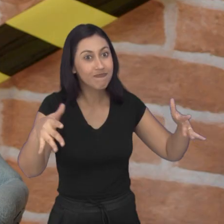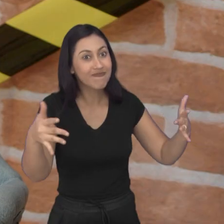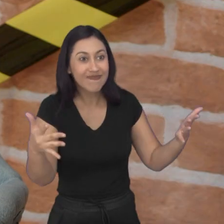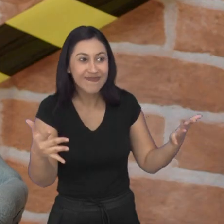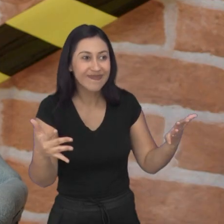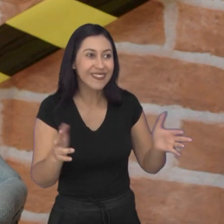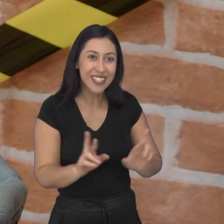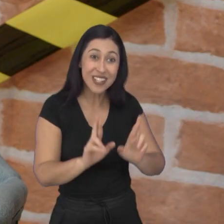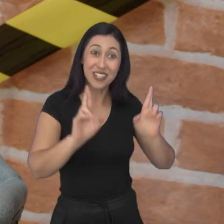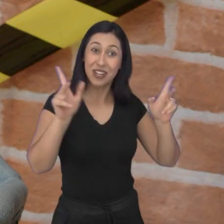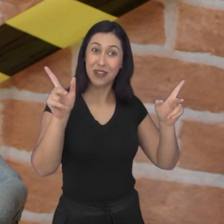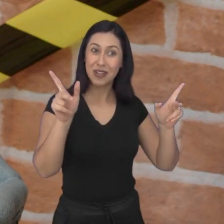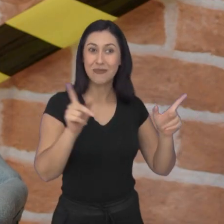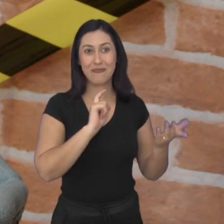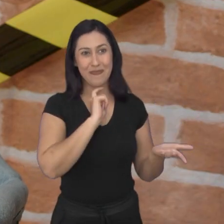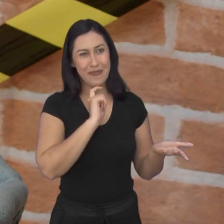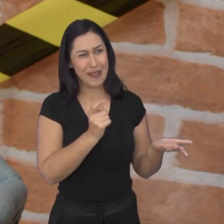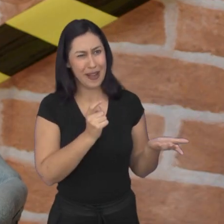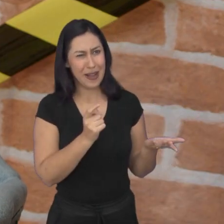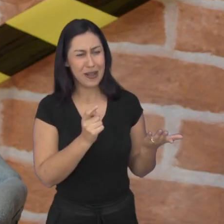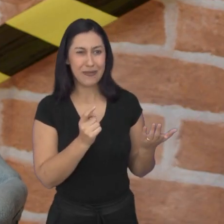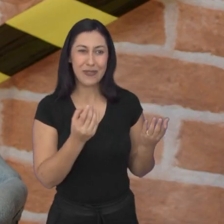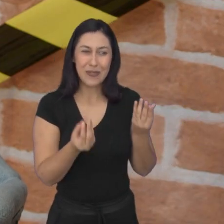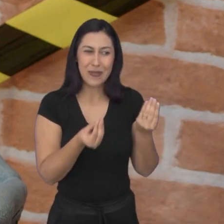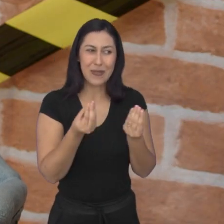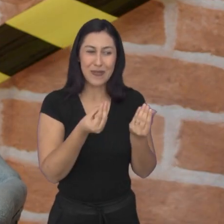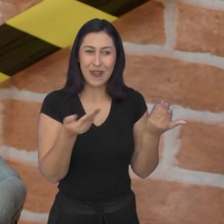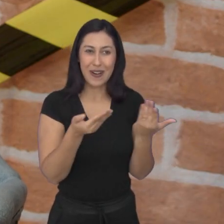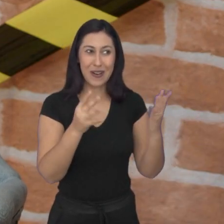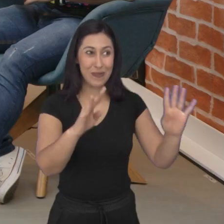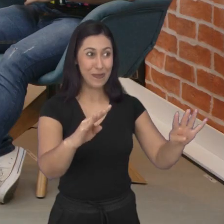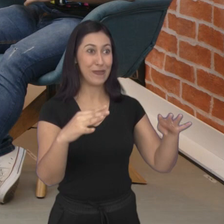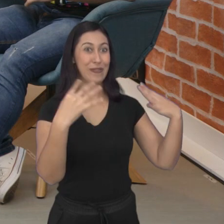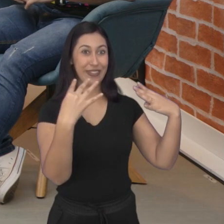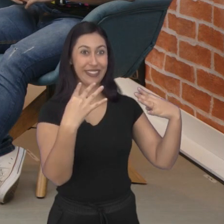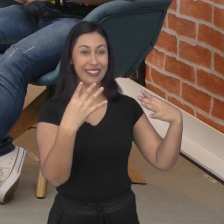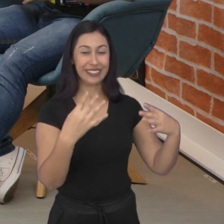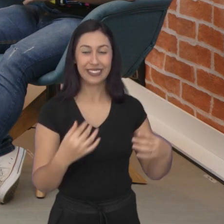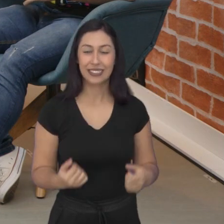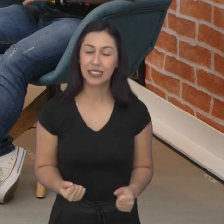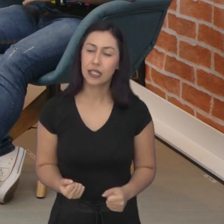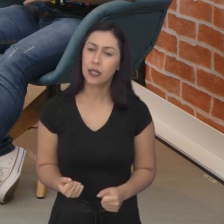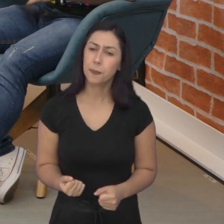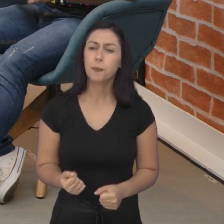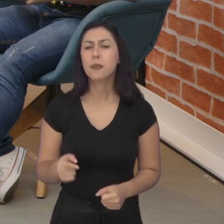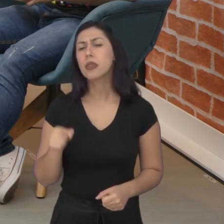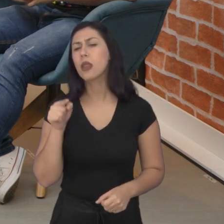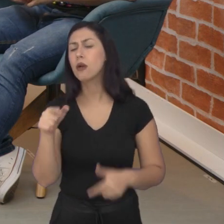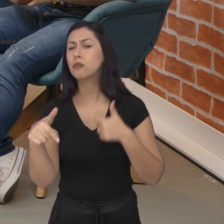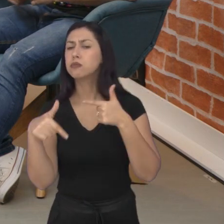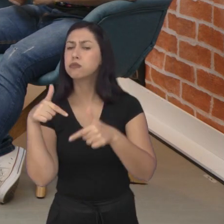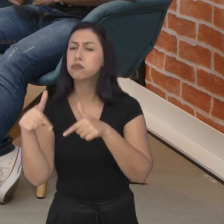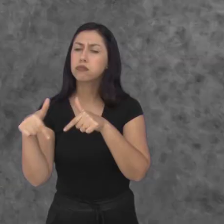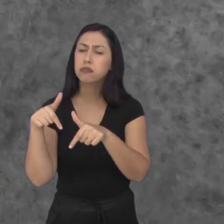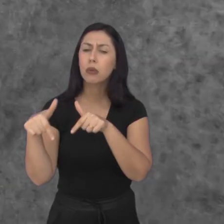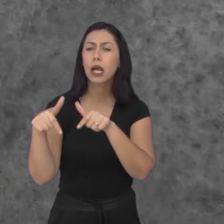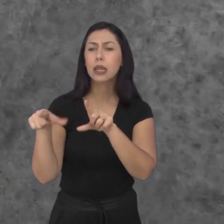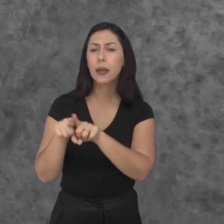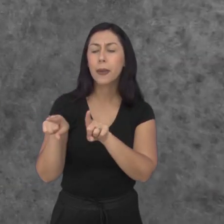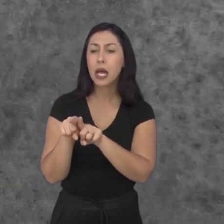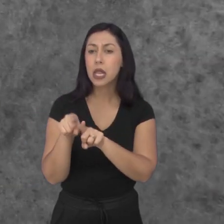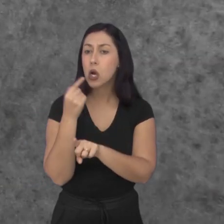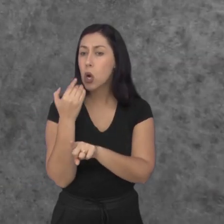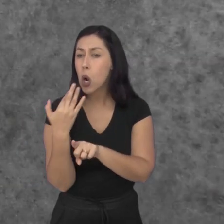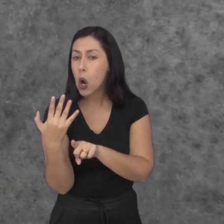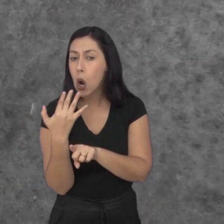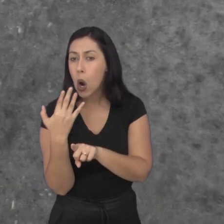meio irônico, né? Chamar de Pinturas pra Ninguém, que uma galera começou a conhecer. E cara, você trabalha muito a questão das